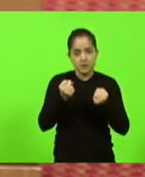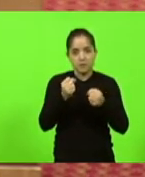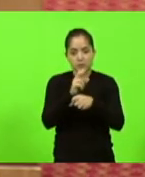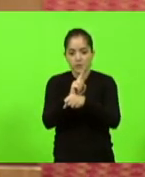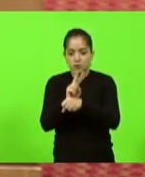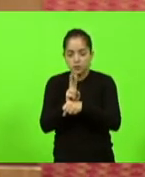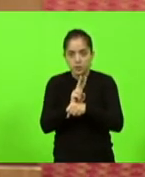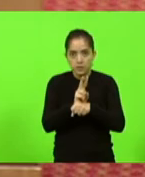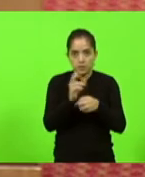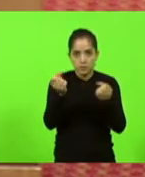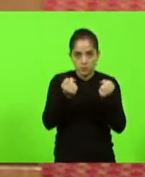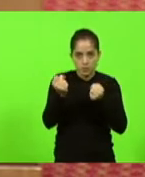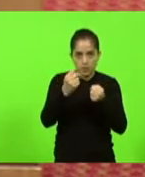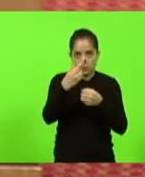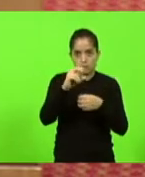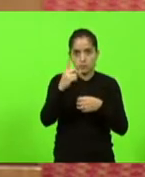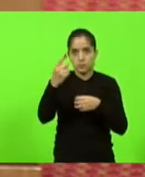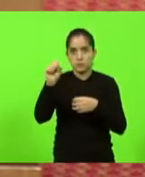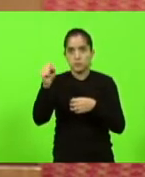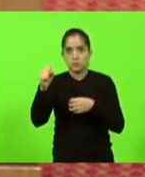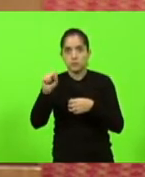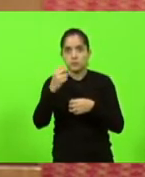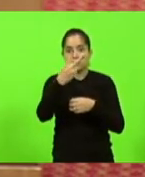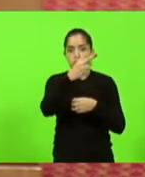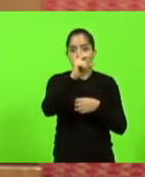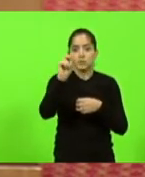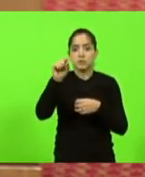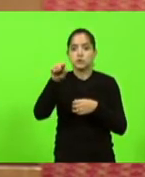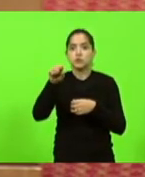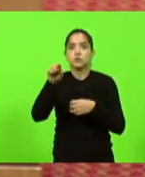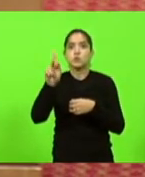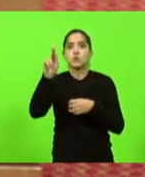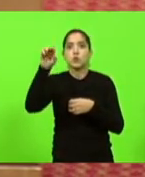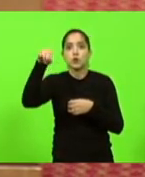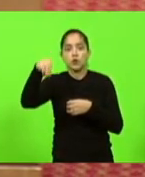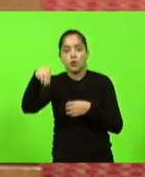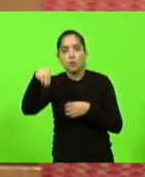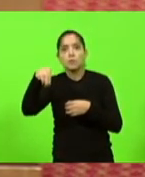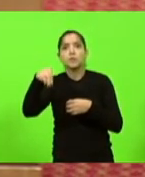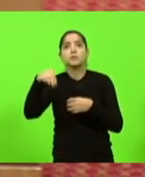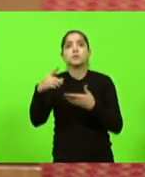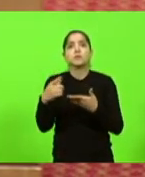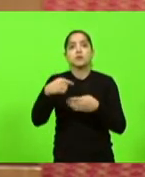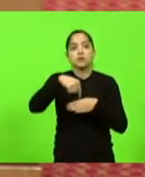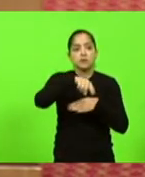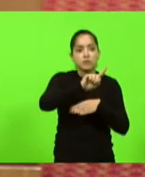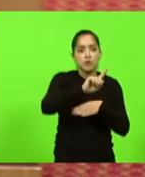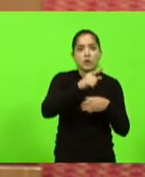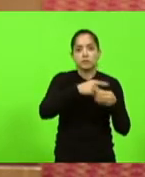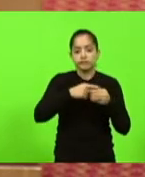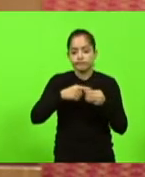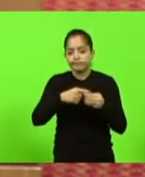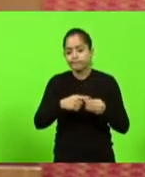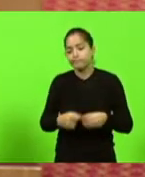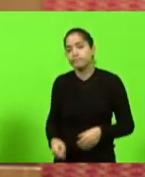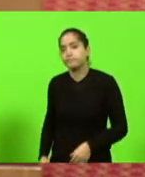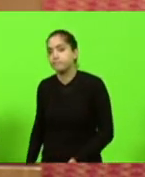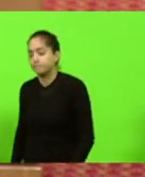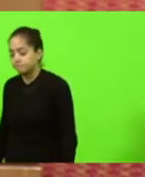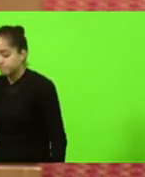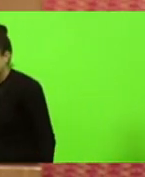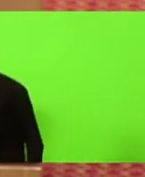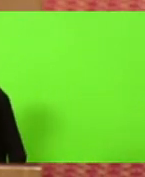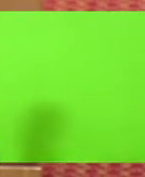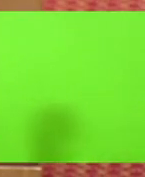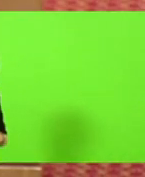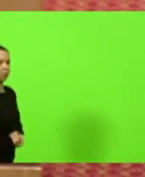Ismael, de 200 mil quilômetros, porque eu vou lá em Campoerê, eu vou lá em Palmasola, e